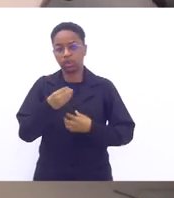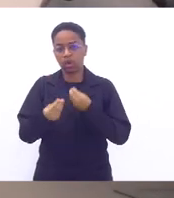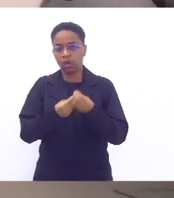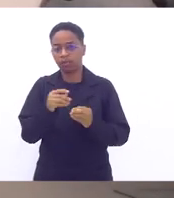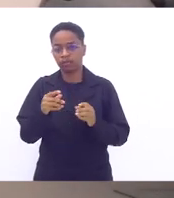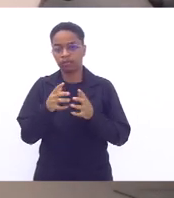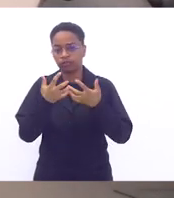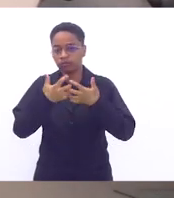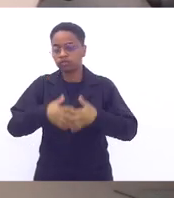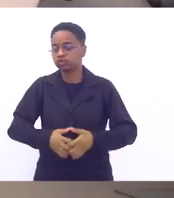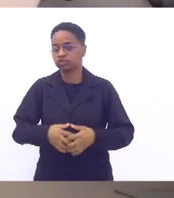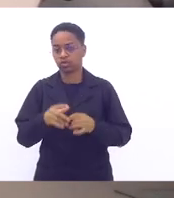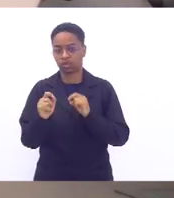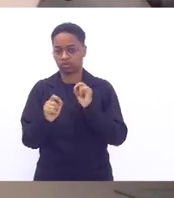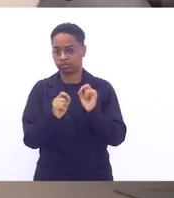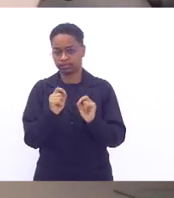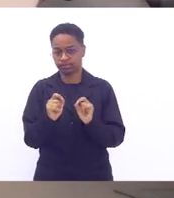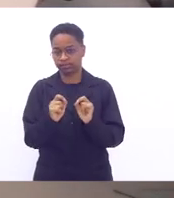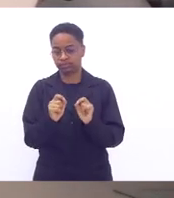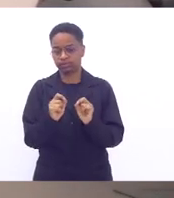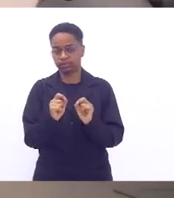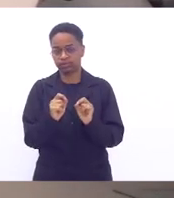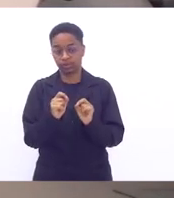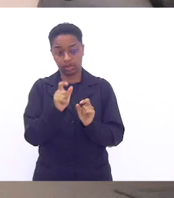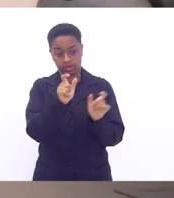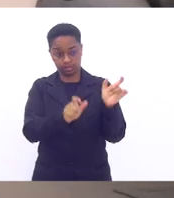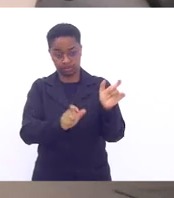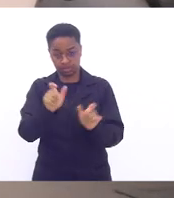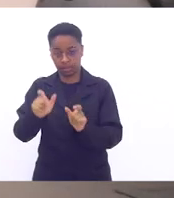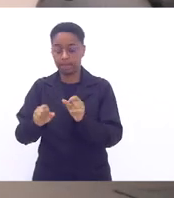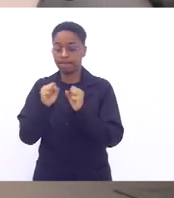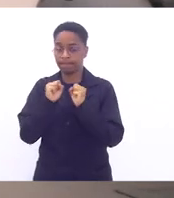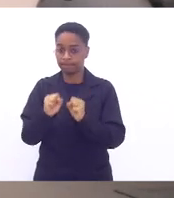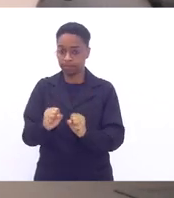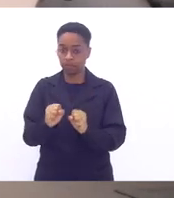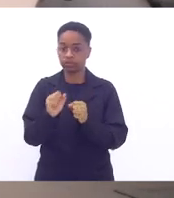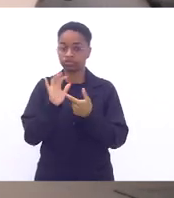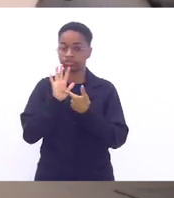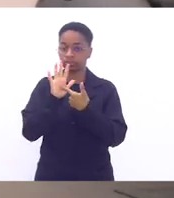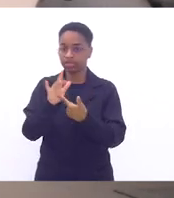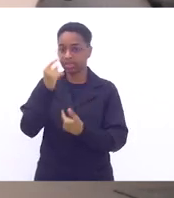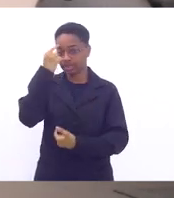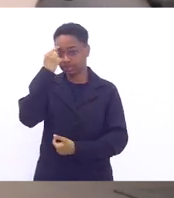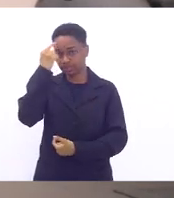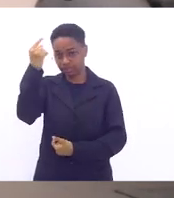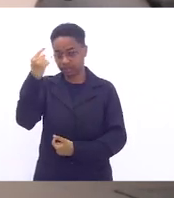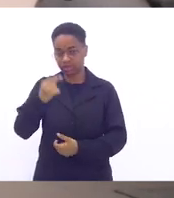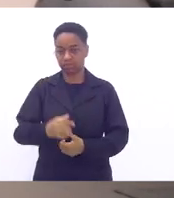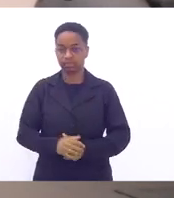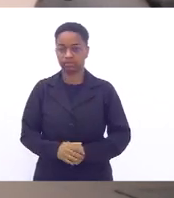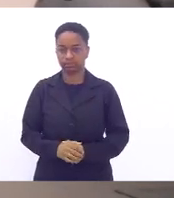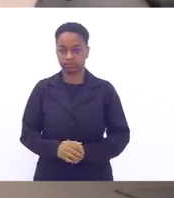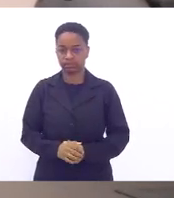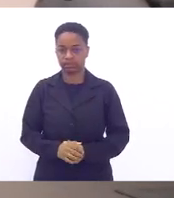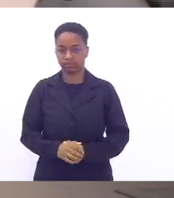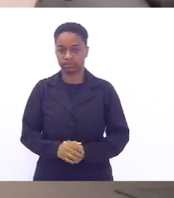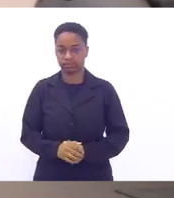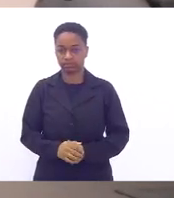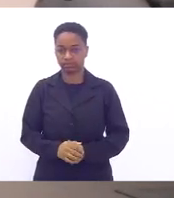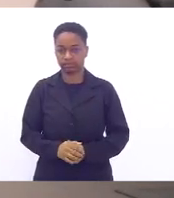funciona isso é o cidadão pode apresentar uma ideia né é